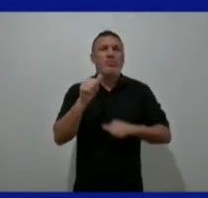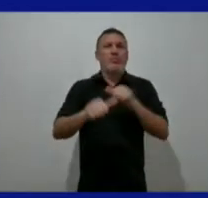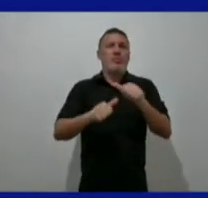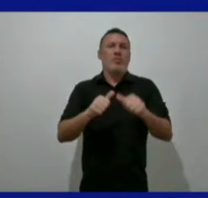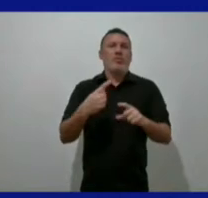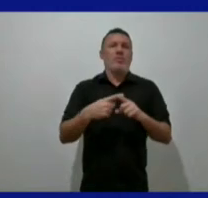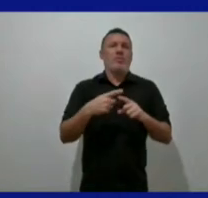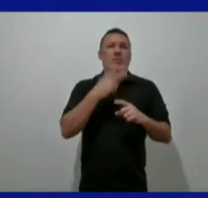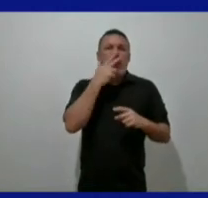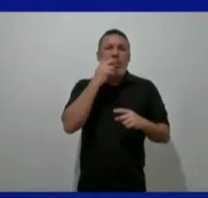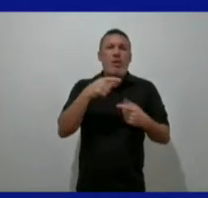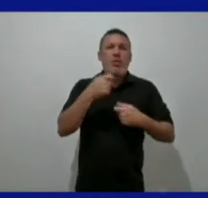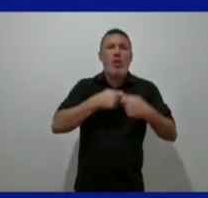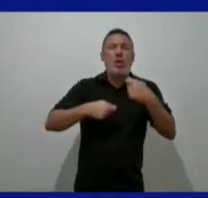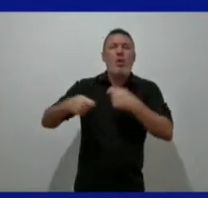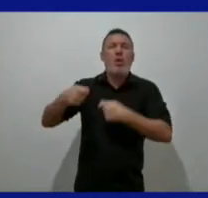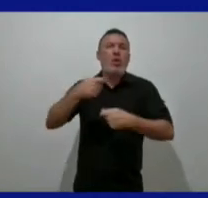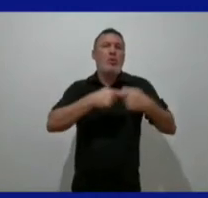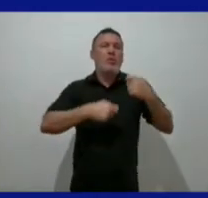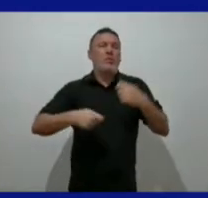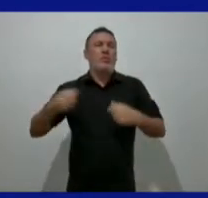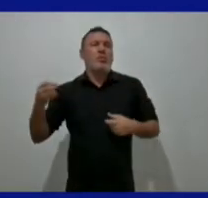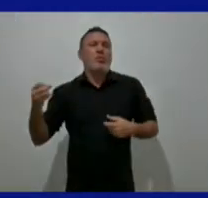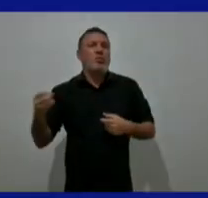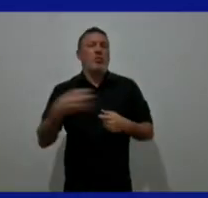uma nova dimensão dos negócios.